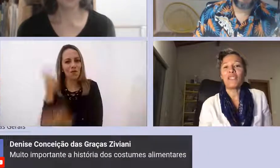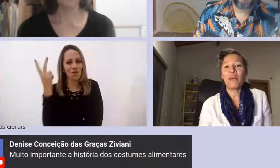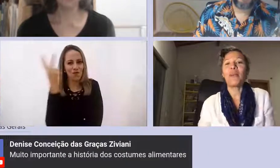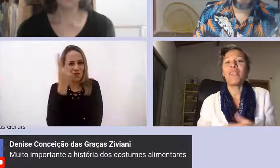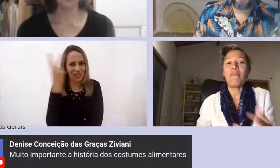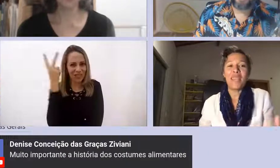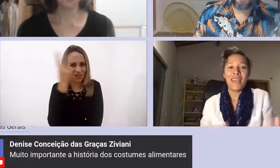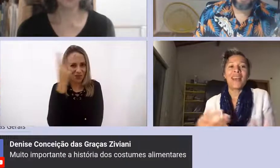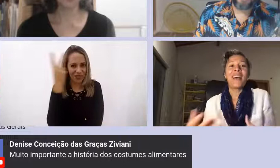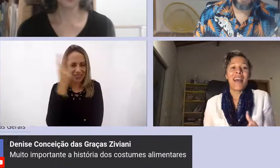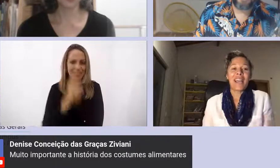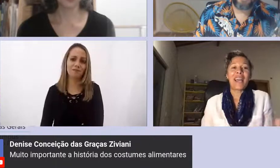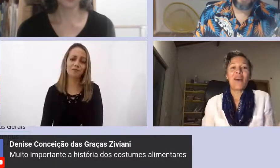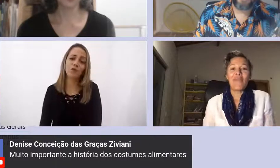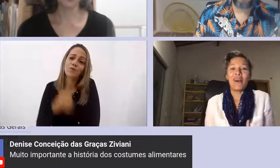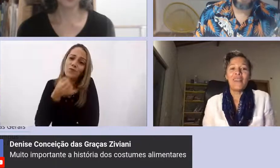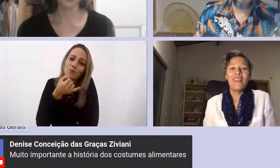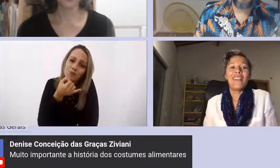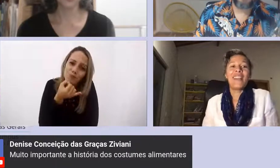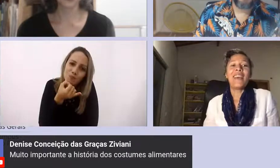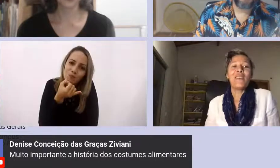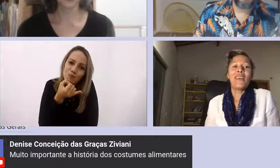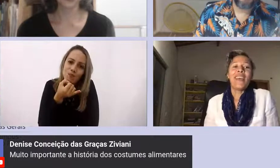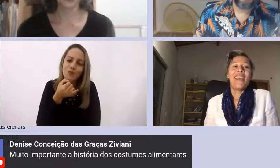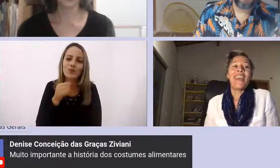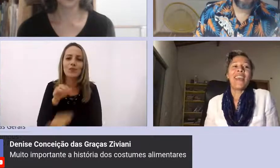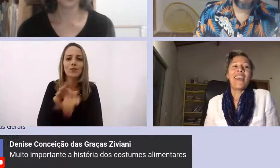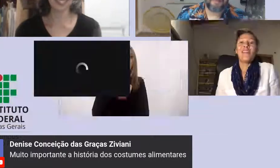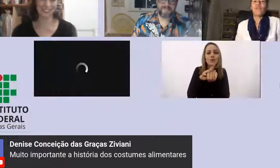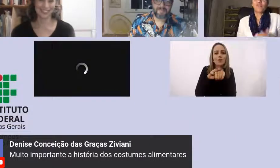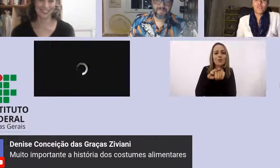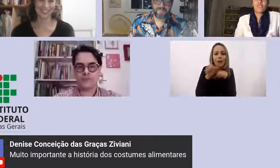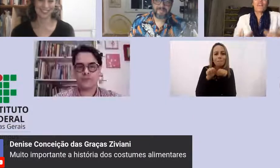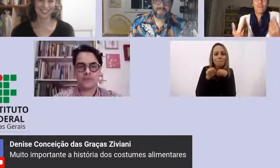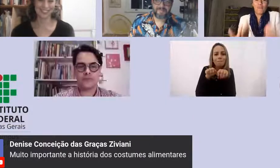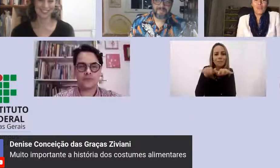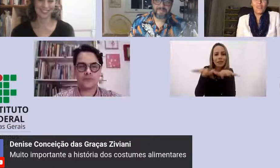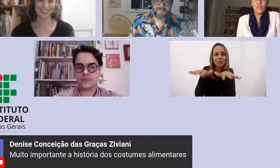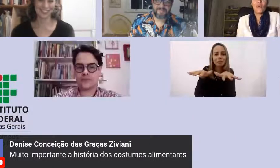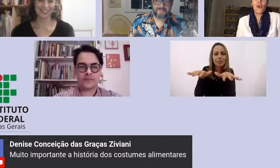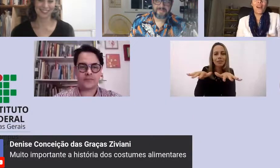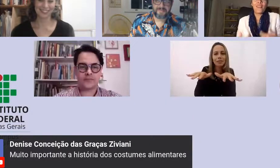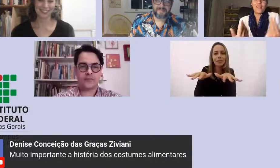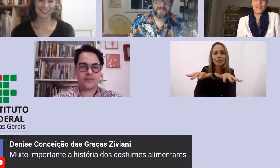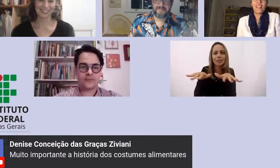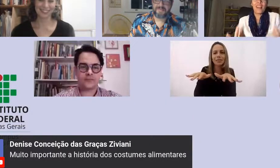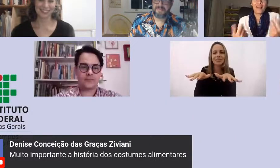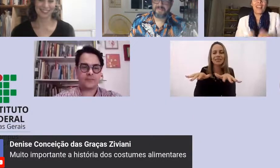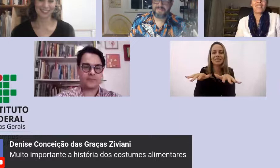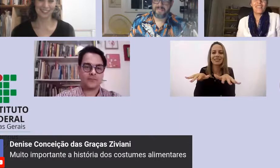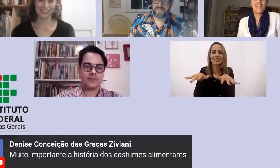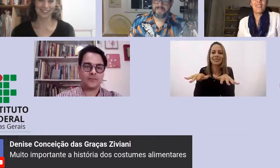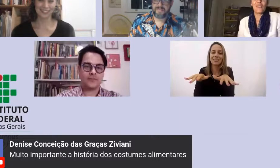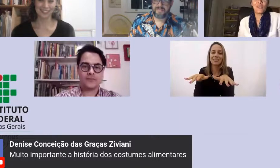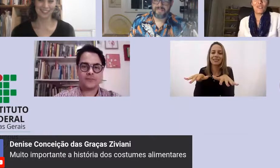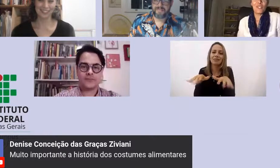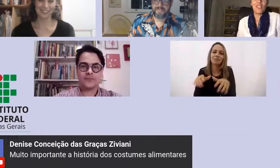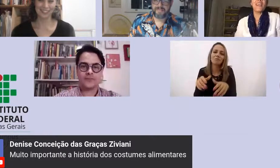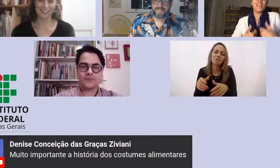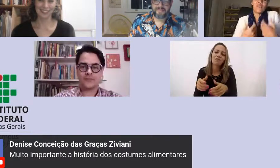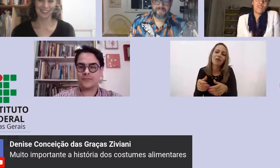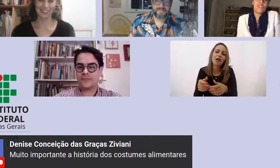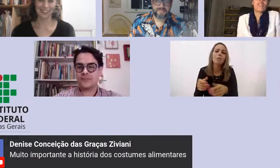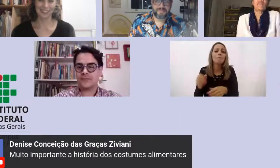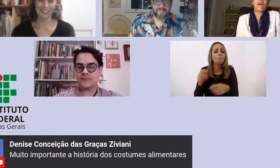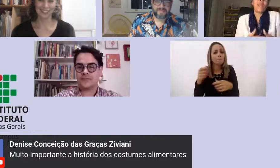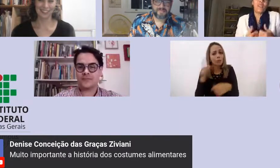Infelizmente a pandemia acaba, né, nos levando a estar a tecnologia